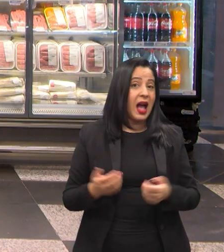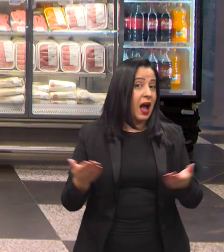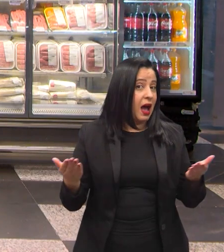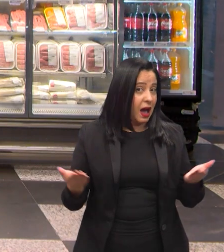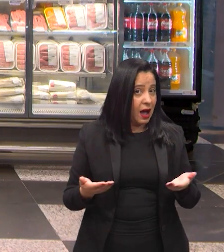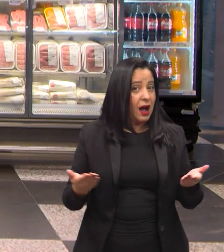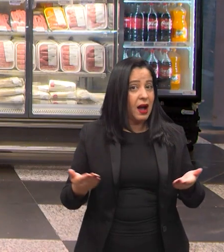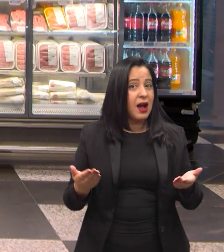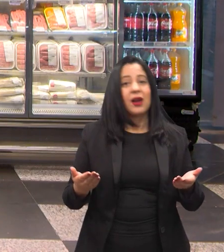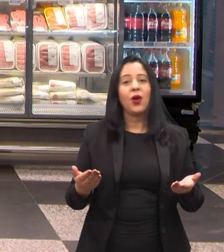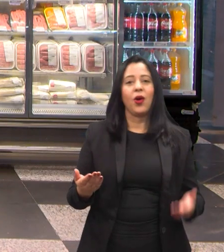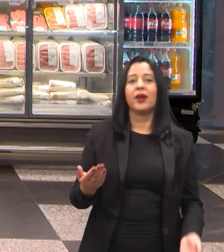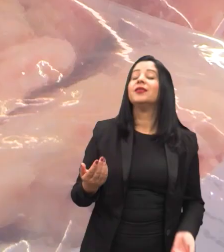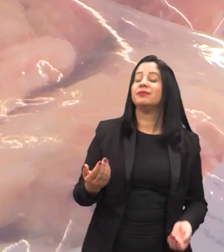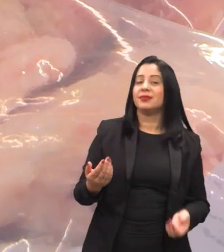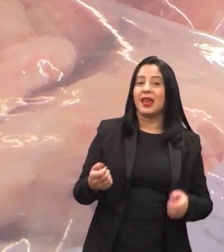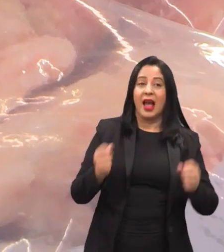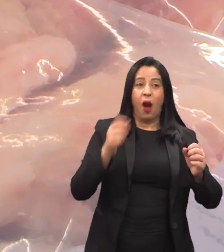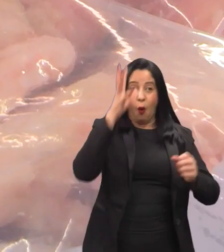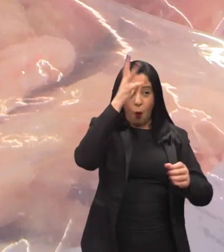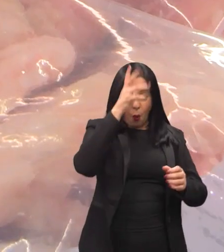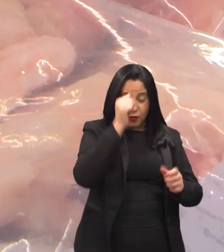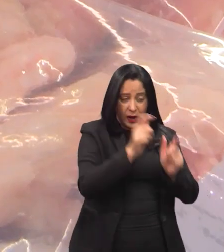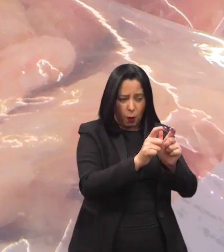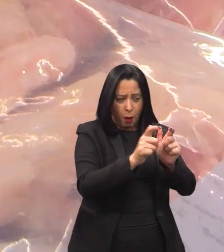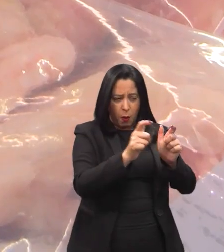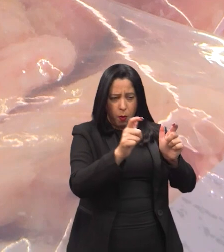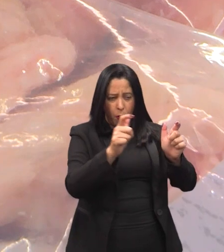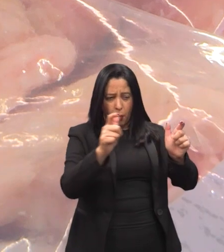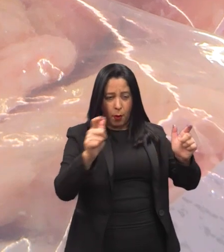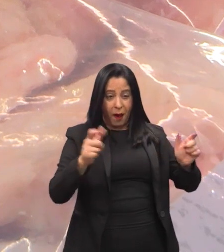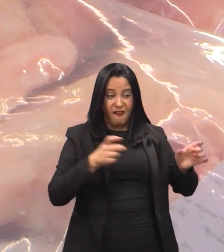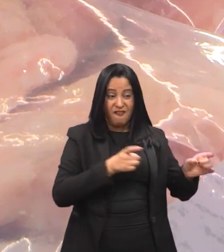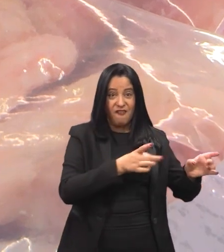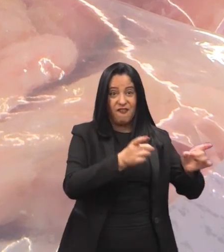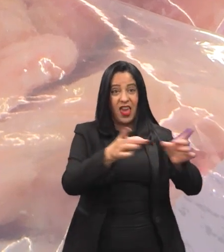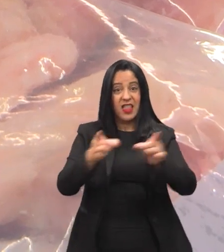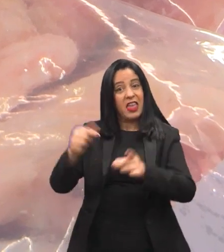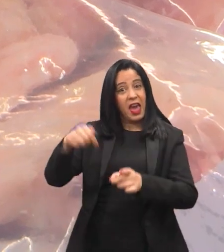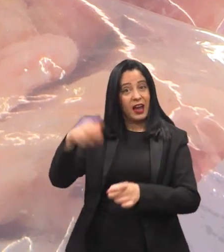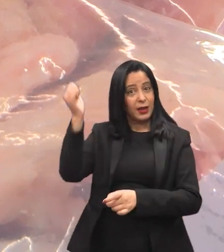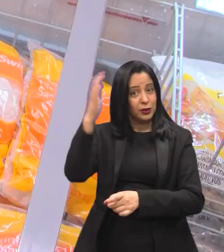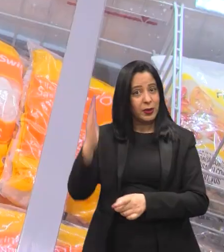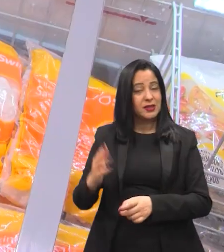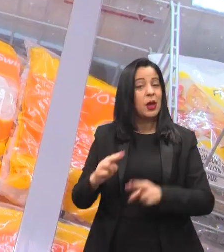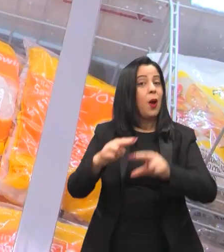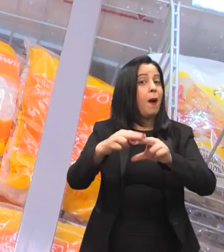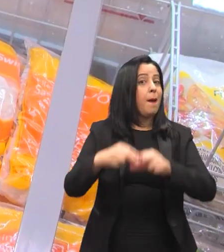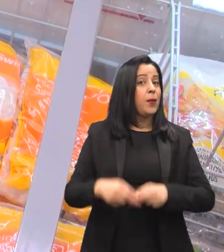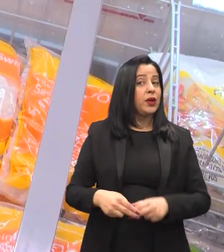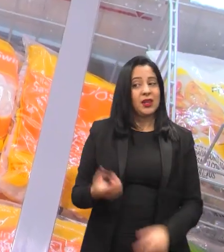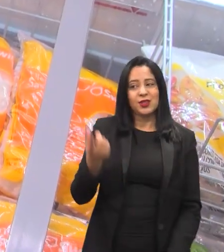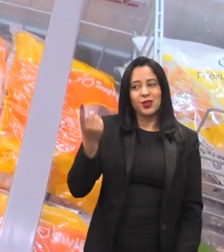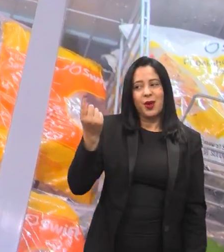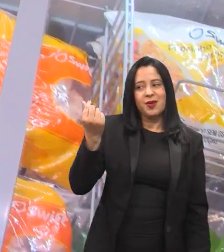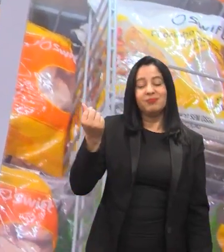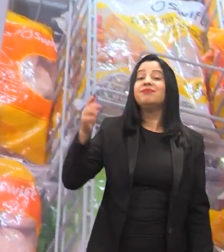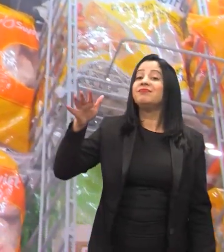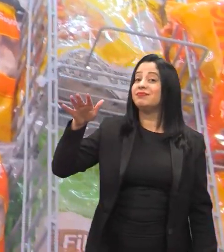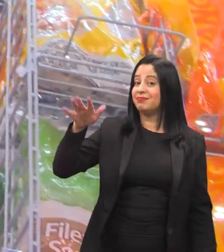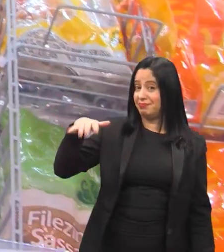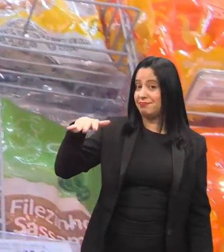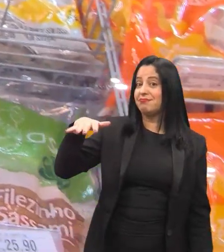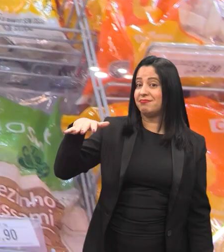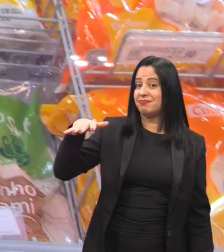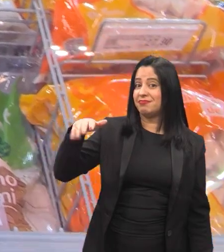e menos venda para o exterior, sobra mais mercadoria para ser vendida dentro do país. Com isso, os preços da carne